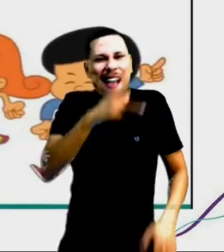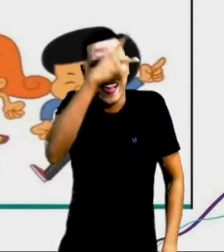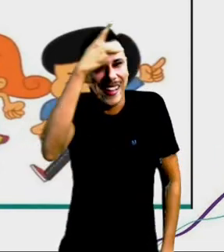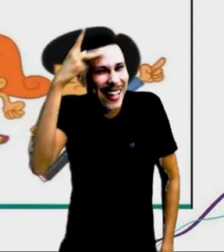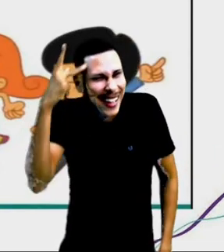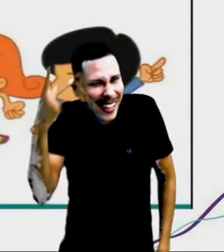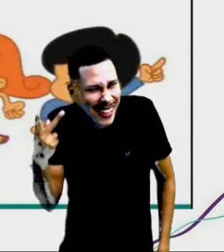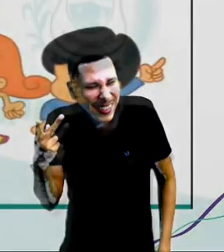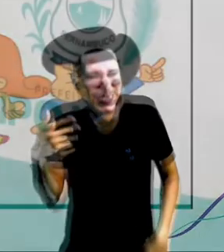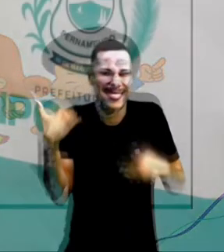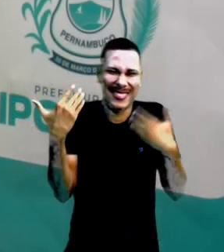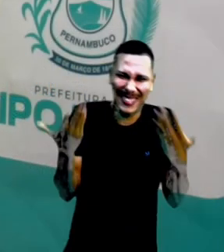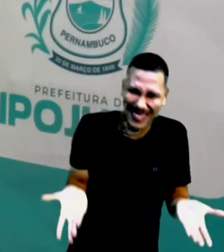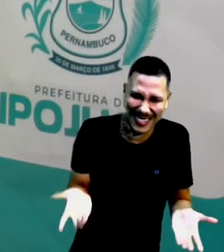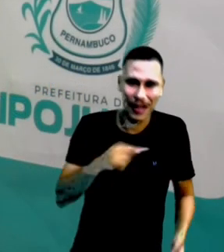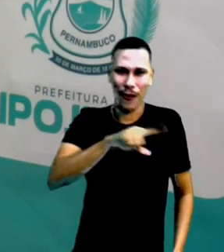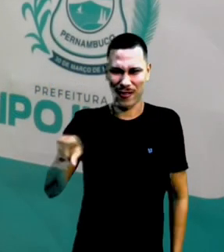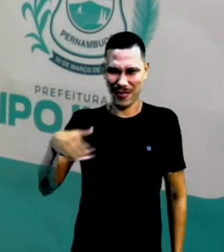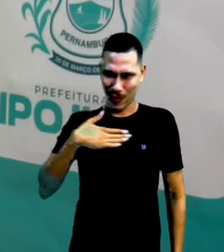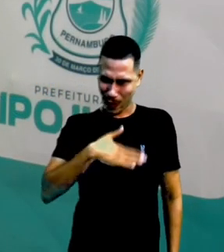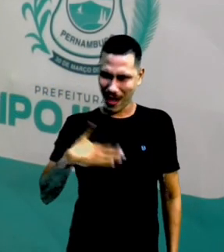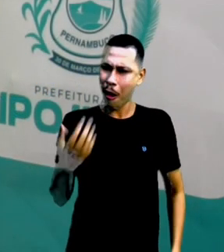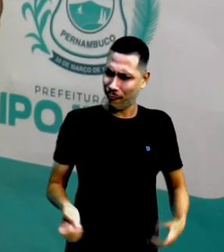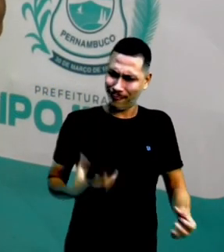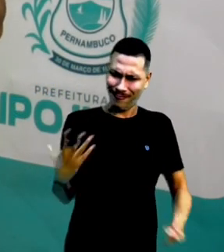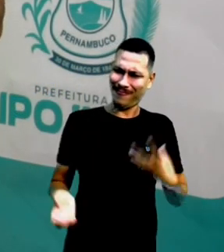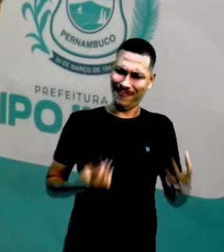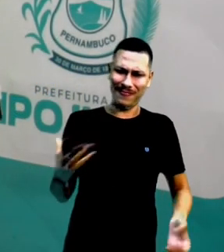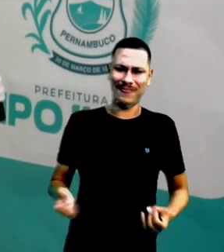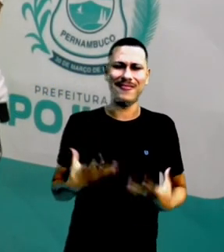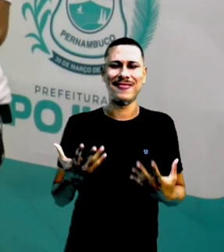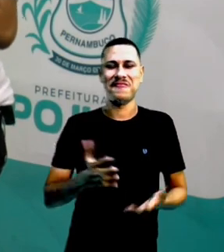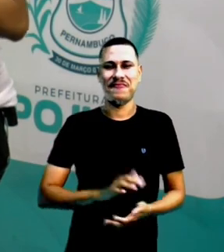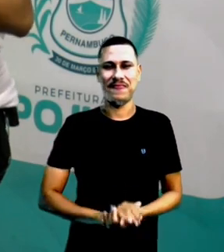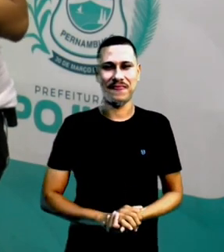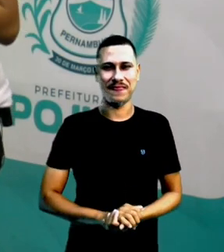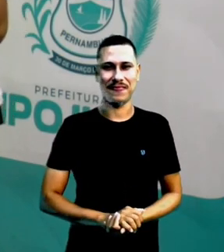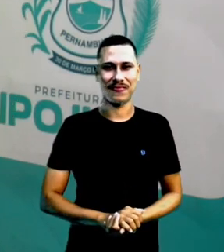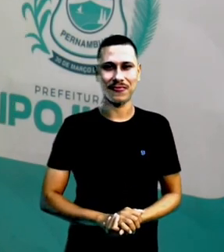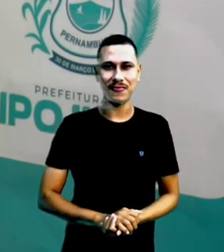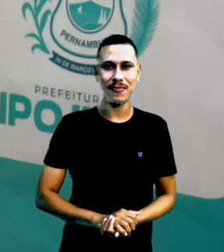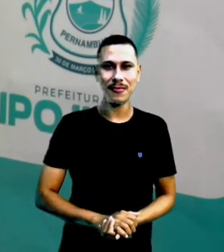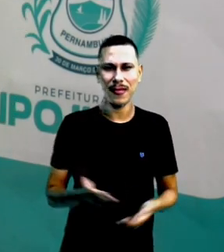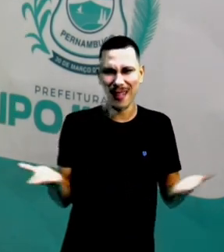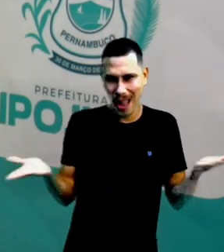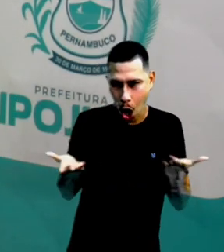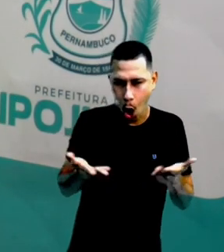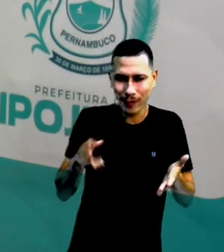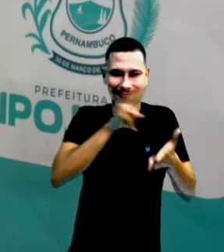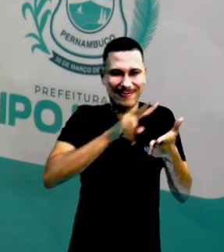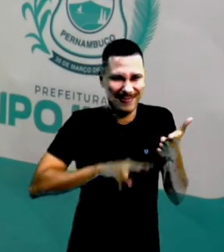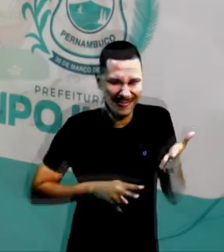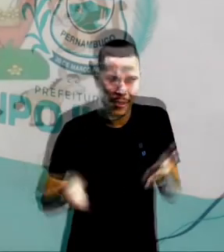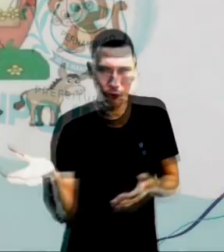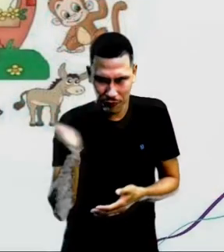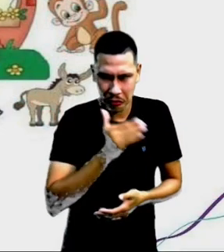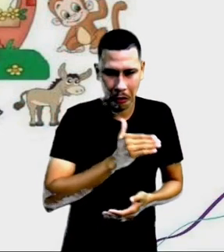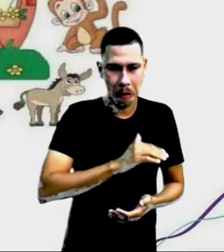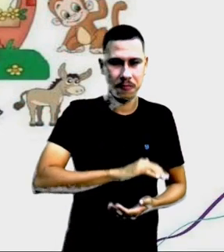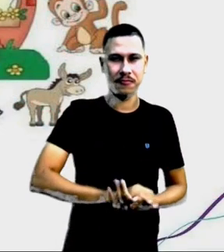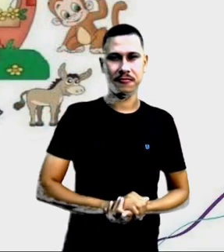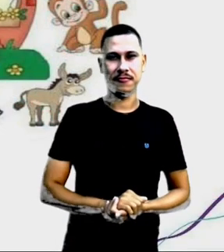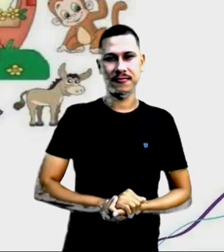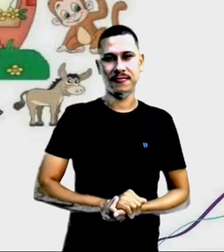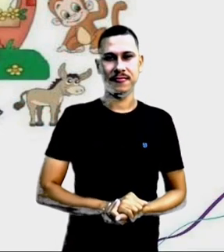gente. E aí, vocês gostaram desse poema? E agora, vamos à leitura. Vamos